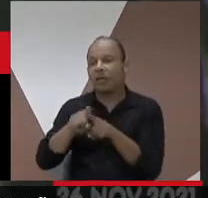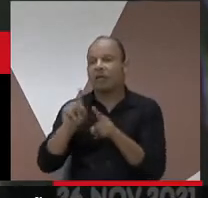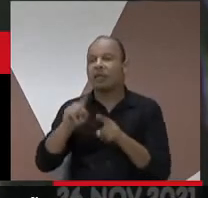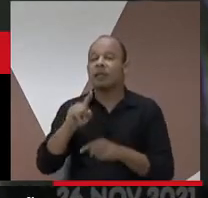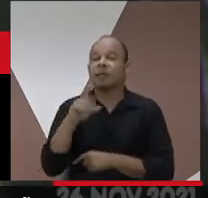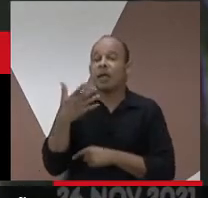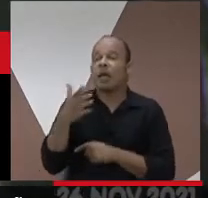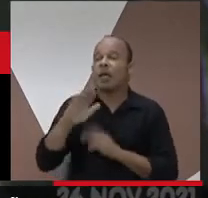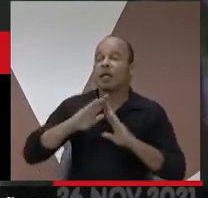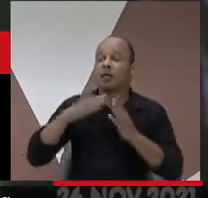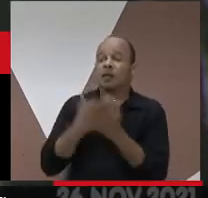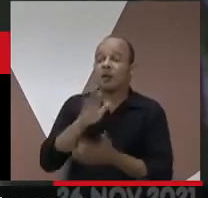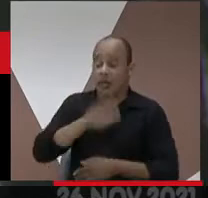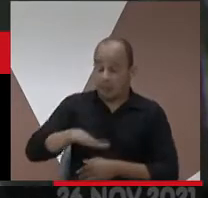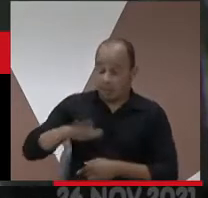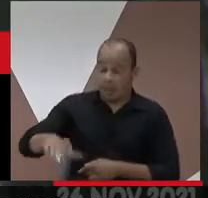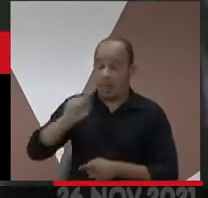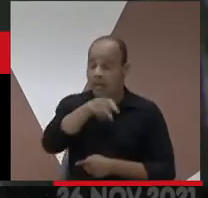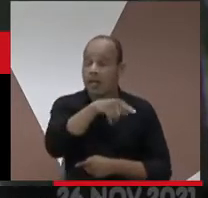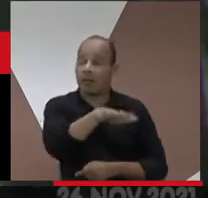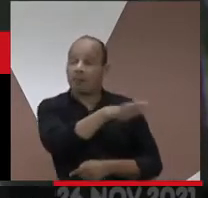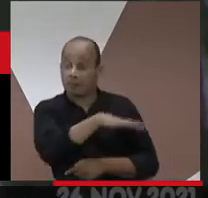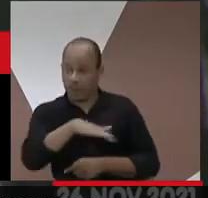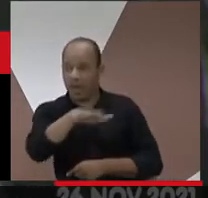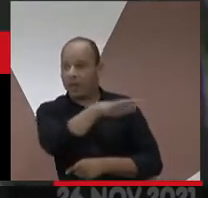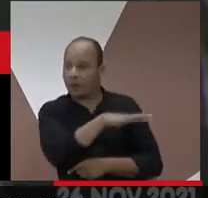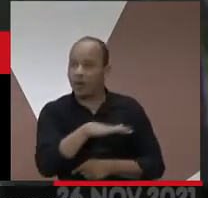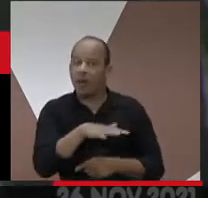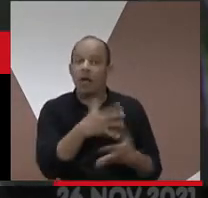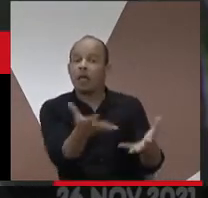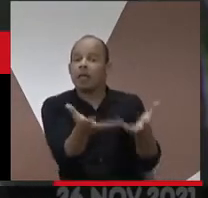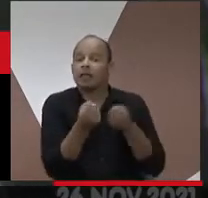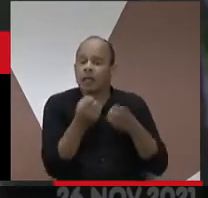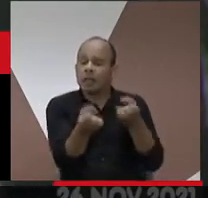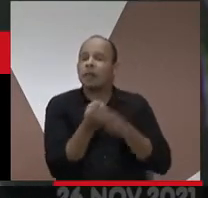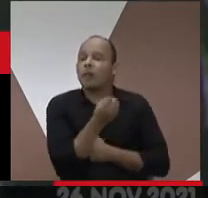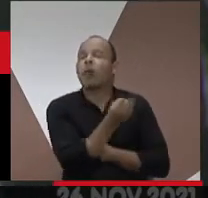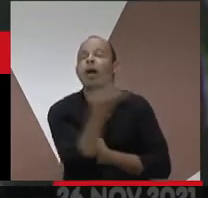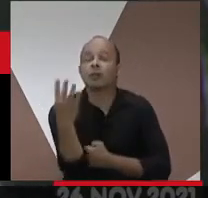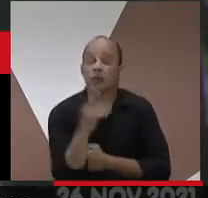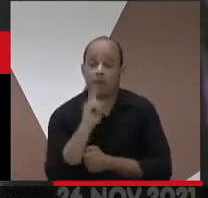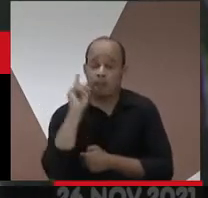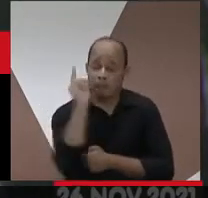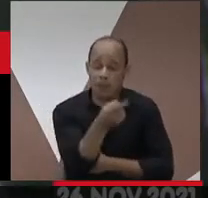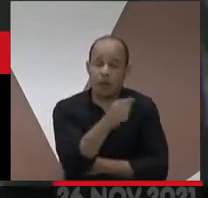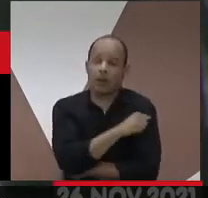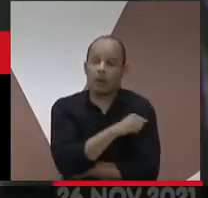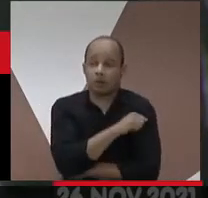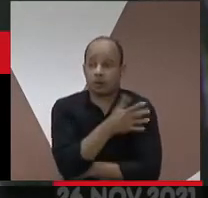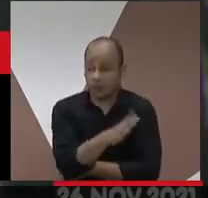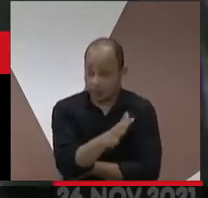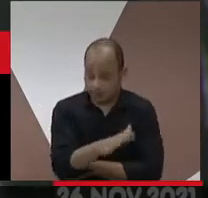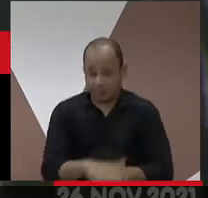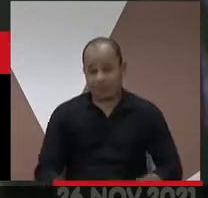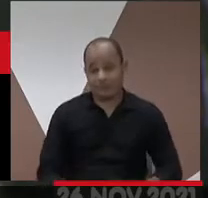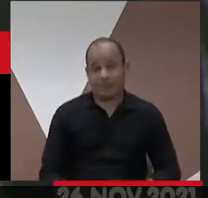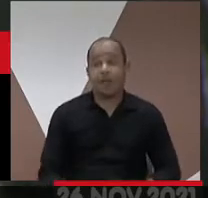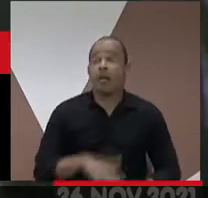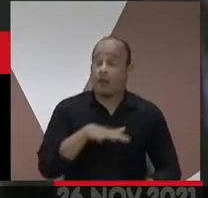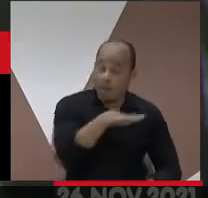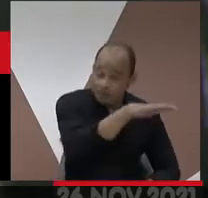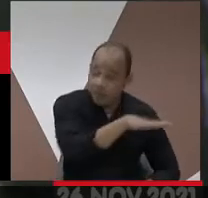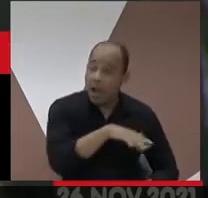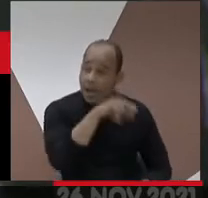bairro Sapucaias 2, que atende aproximadamente 1.000 alunos. O bairro Nascentes Imperiais é ocupado,